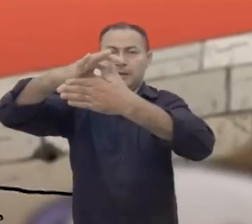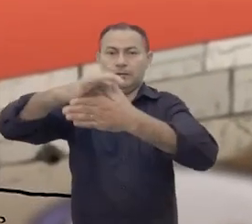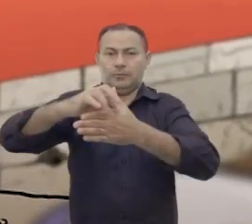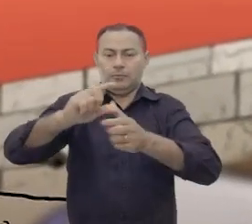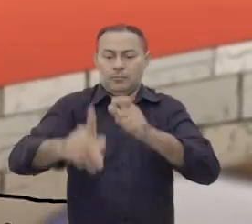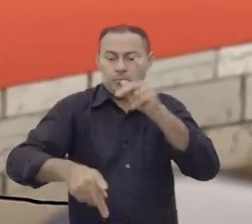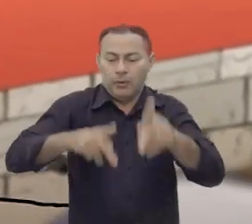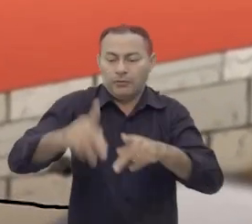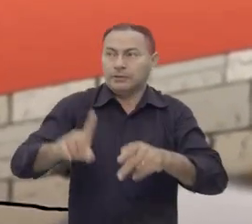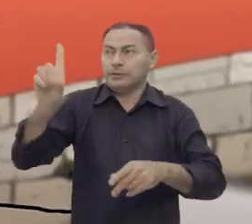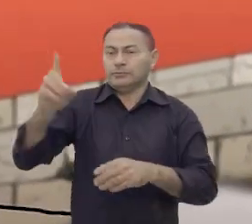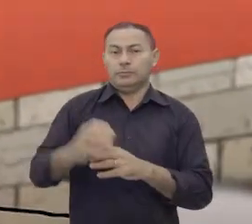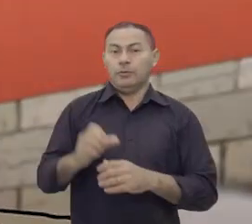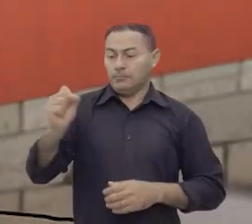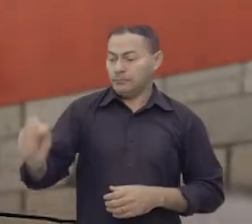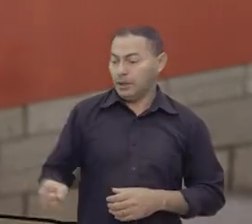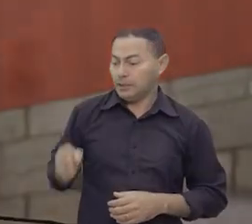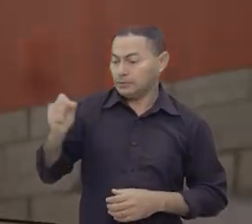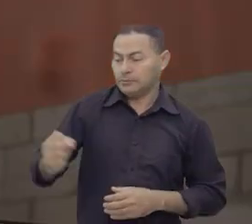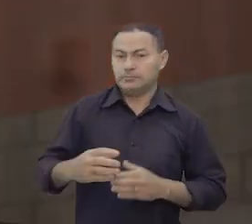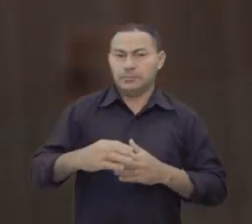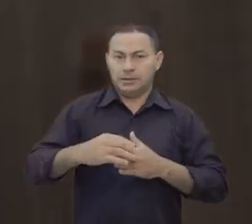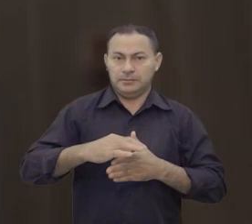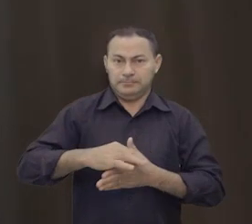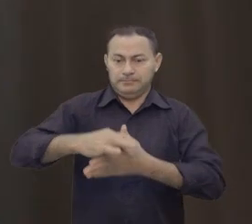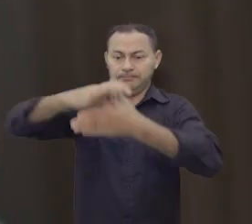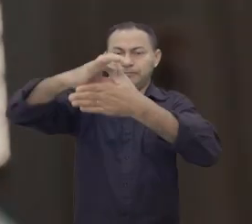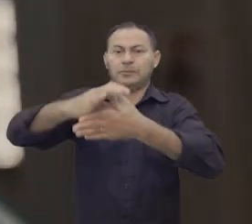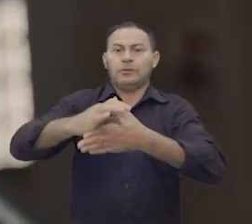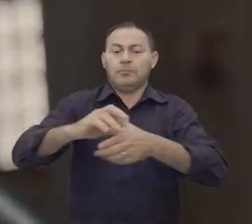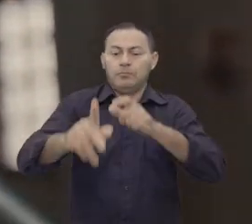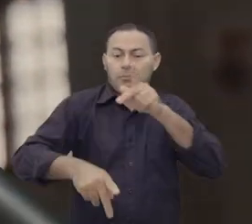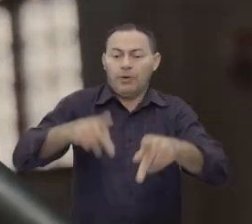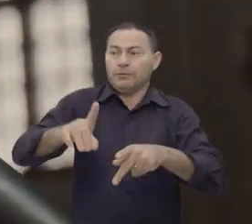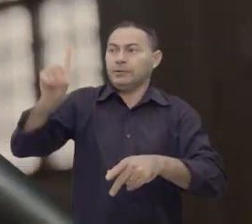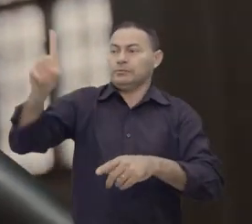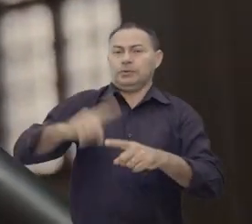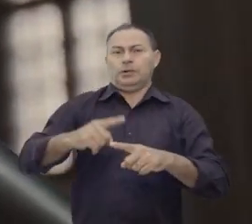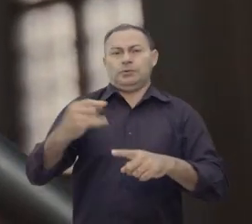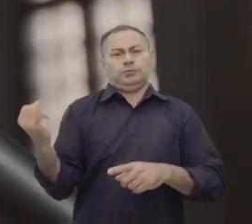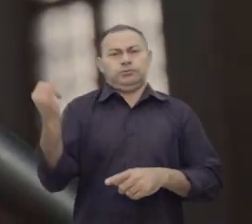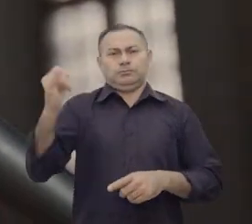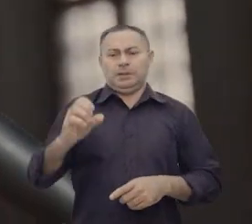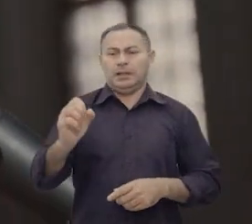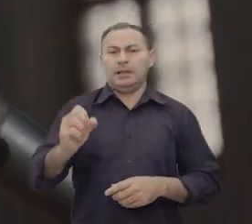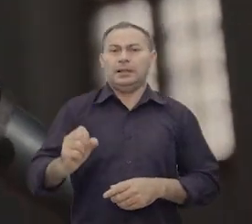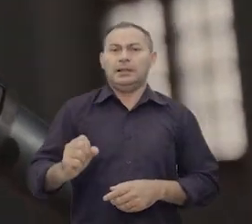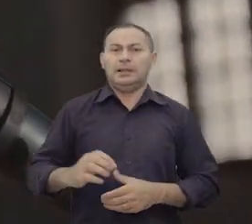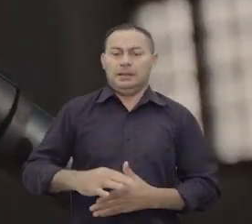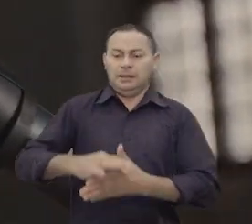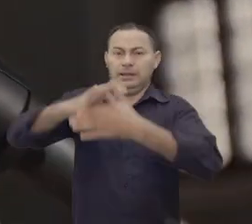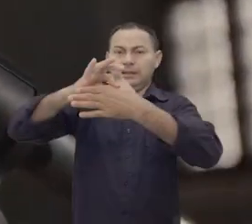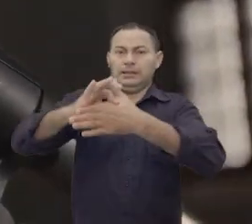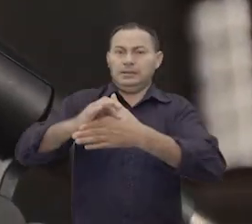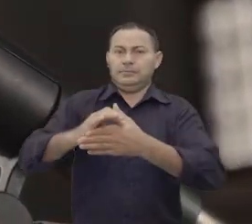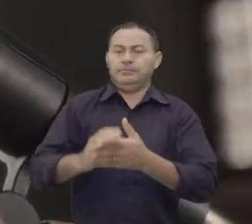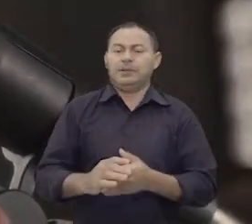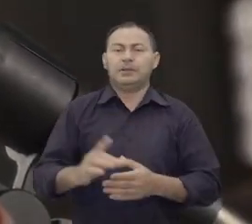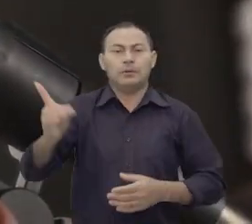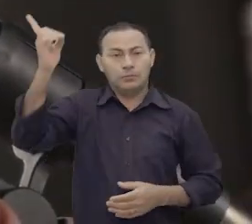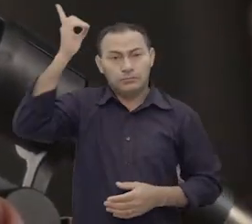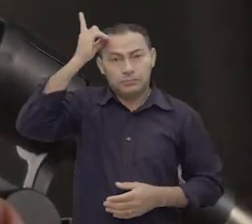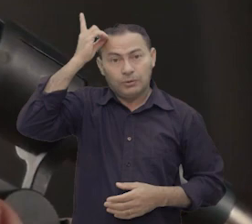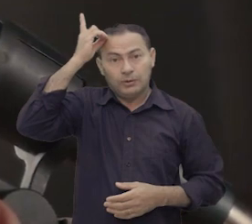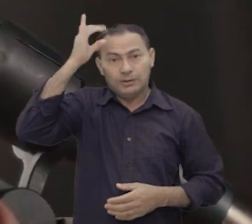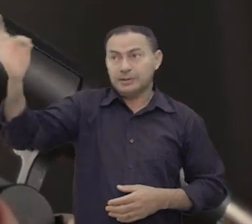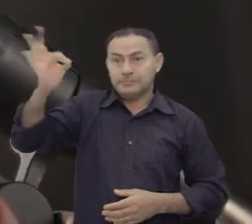o povo de Deus. Um pastor pode liderar o povo de Deus porque é um grande líder. Ele pode liderar o povo de Deus porque possui um dom espiritual